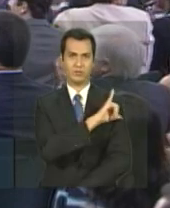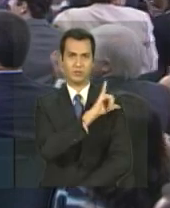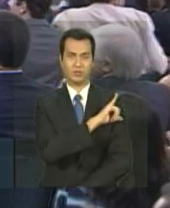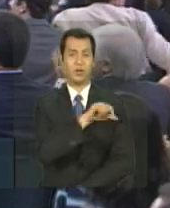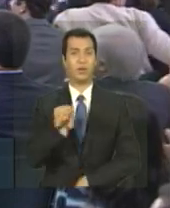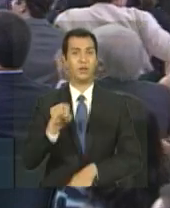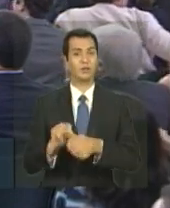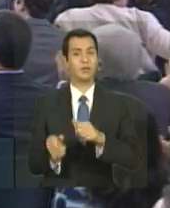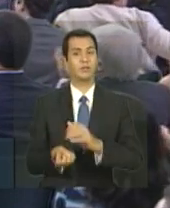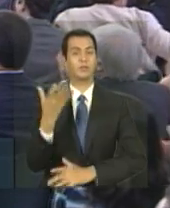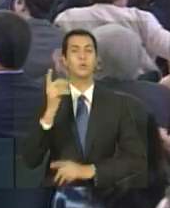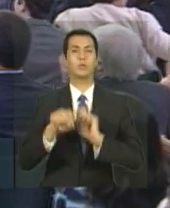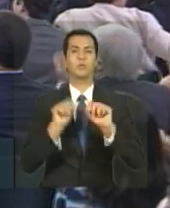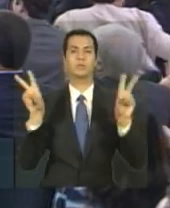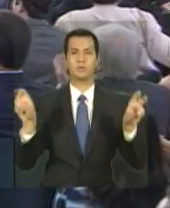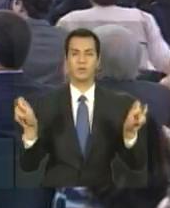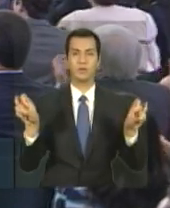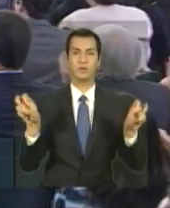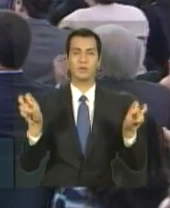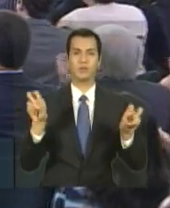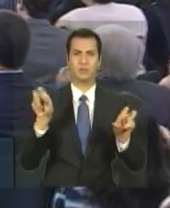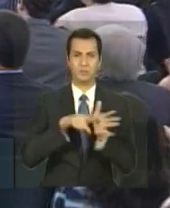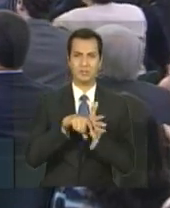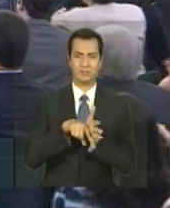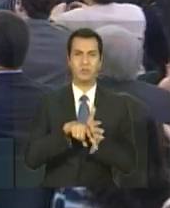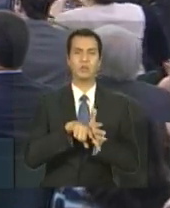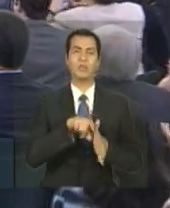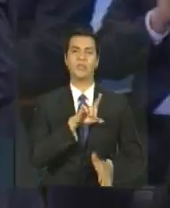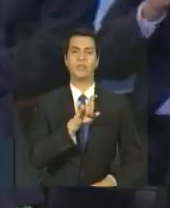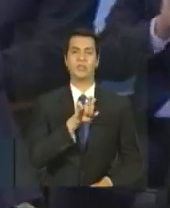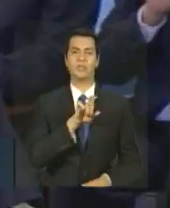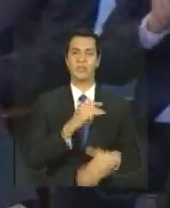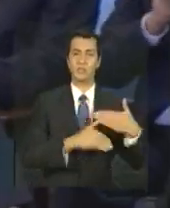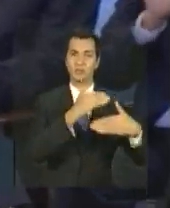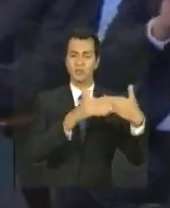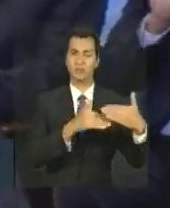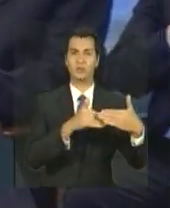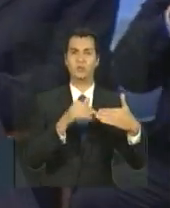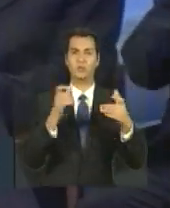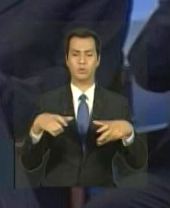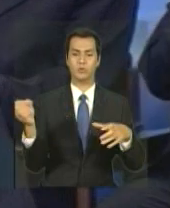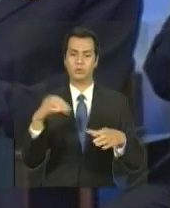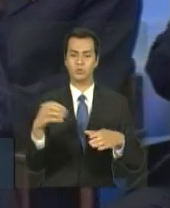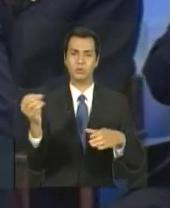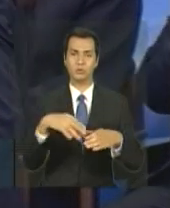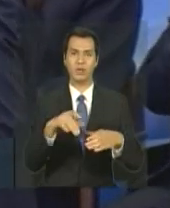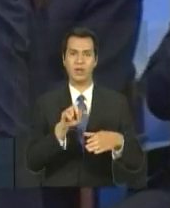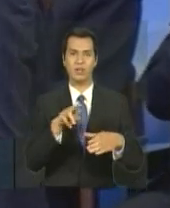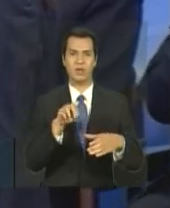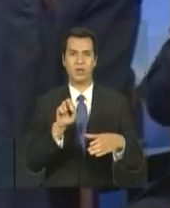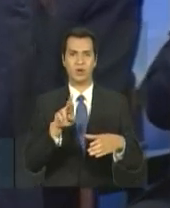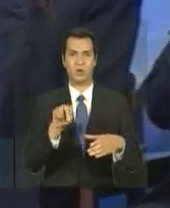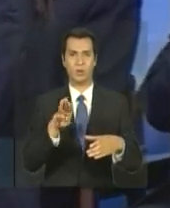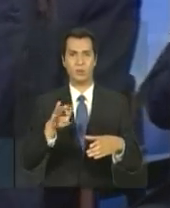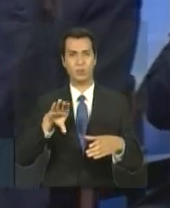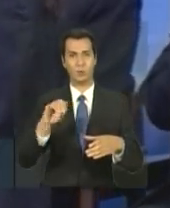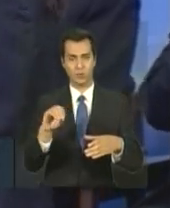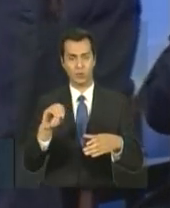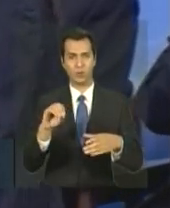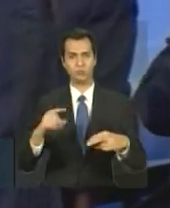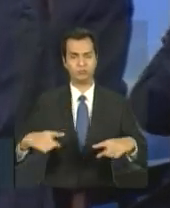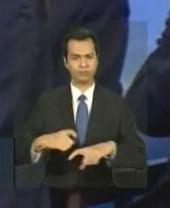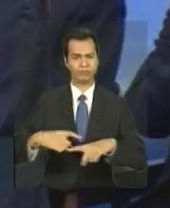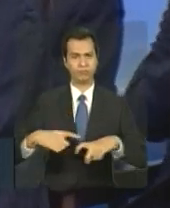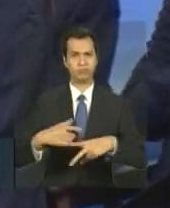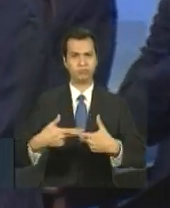trabalho Desenvolvimento de uma Composteira em Ambiente Aeróbio, anaeróbio, realizado sob a